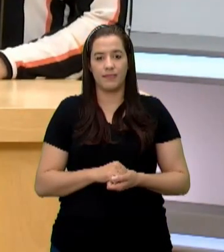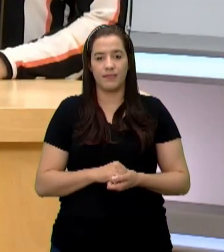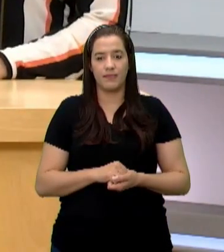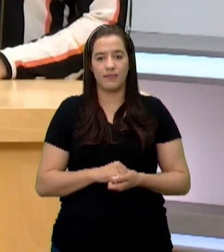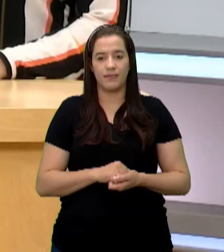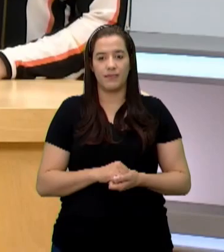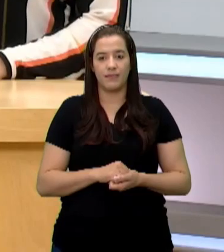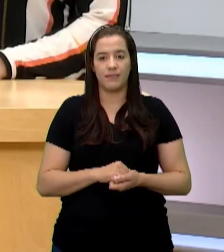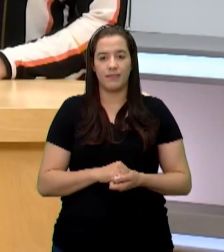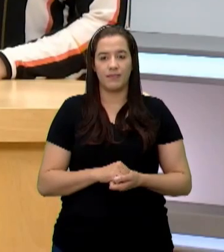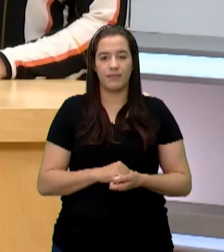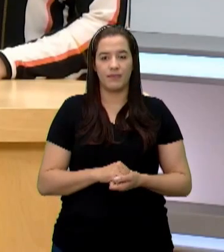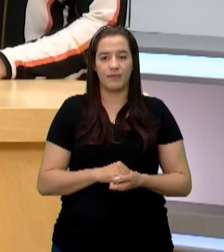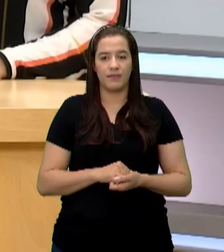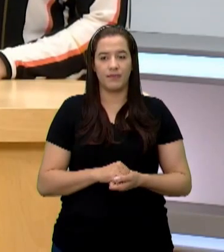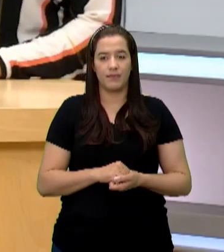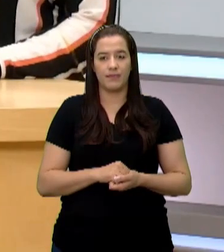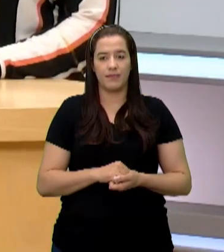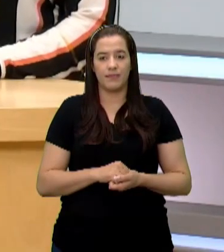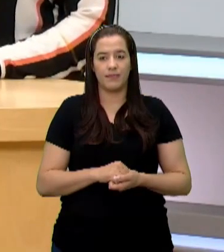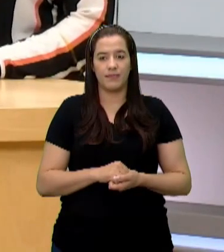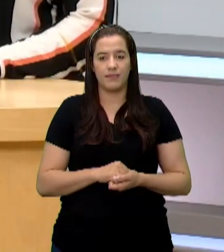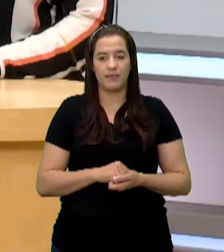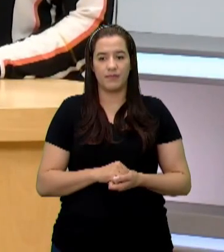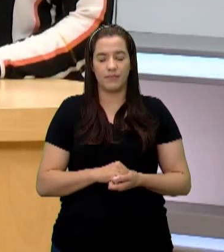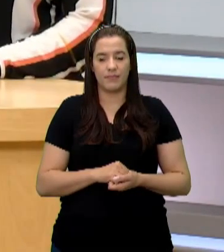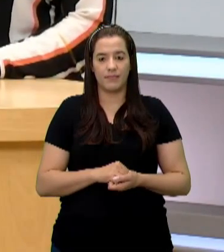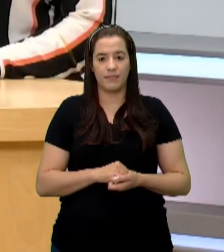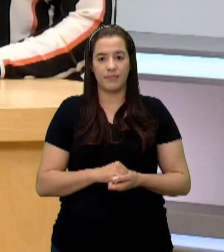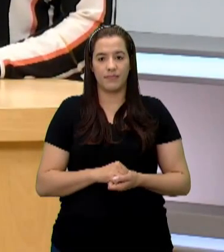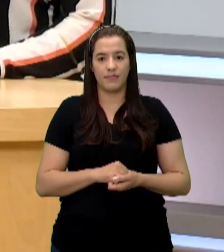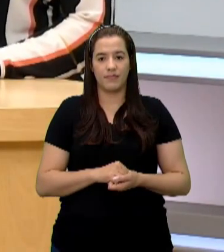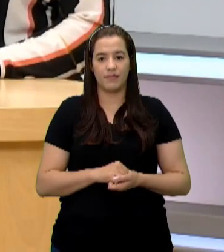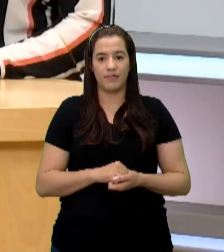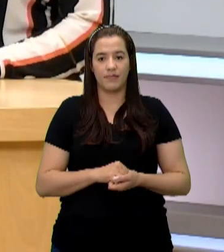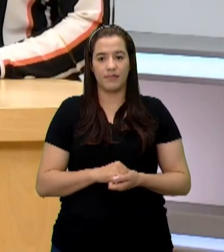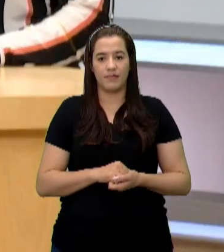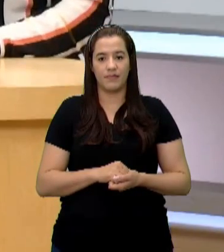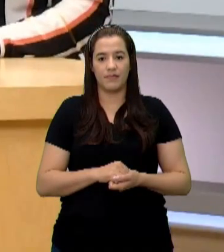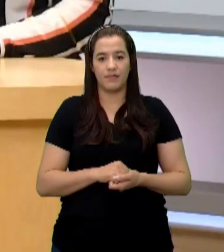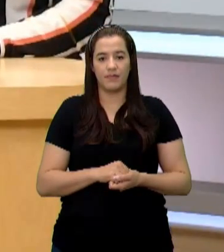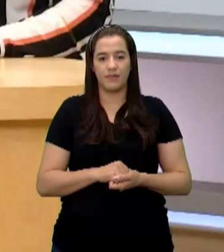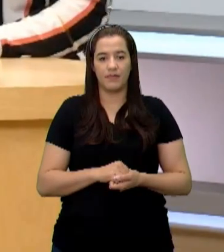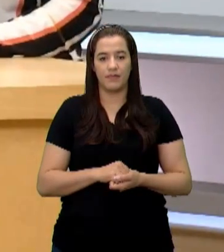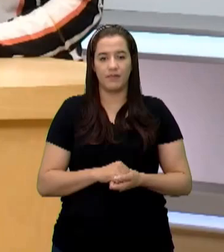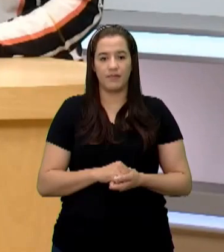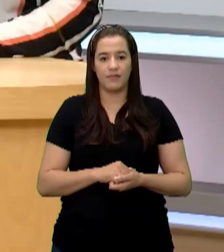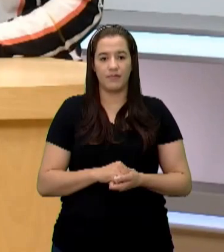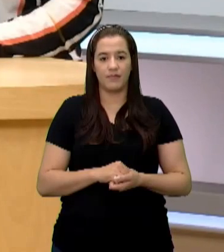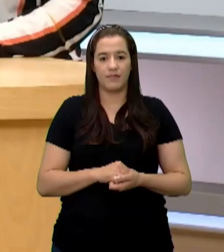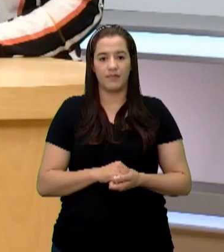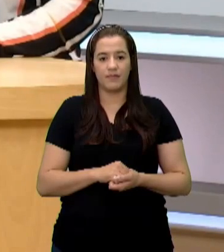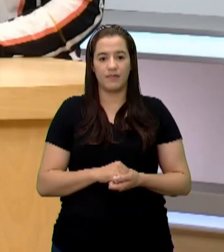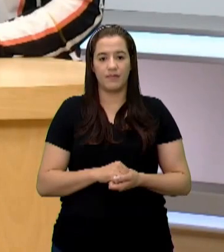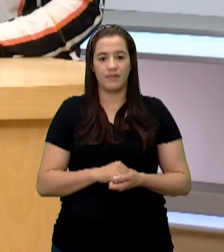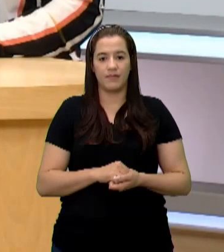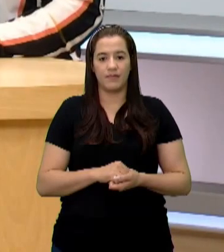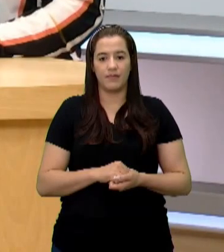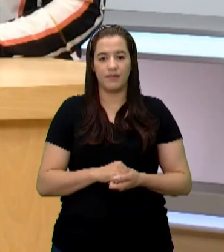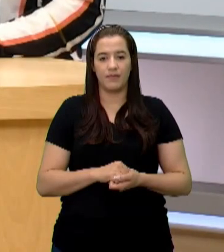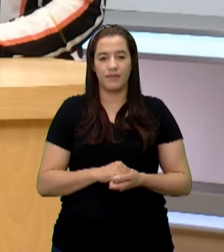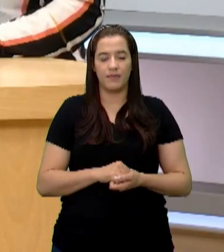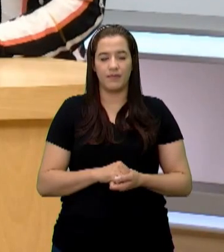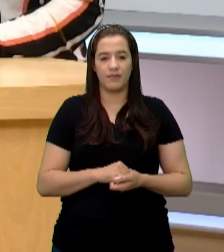Andréia? A gente fez uma geralzinha na 3. Pode fazer chamar a Elaine na 3, tá? Tá bom. Então, vou contar até